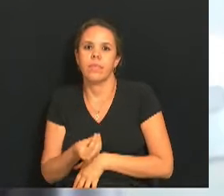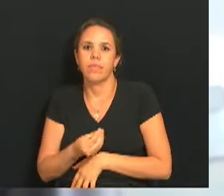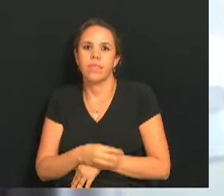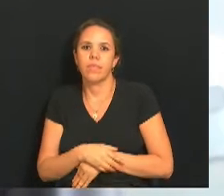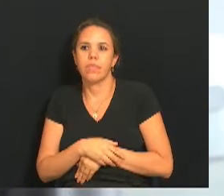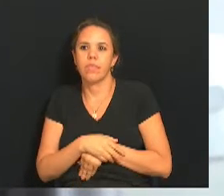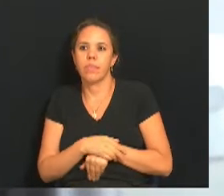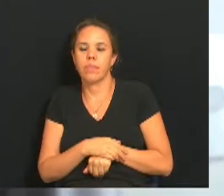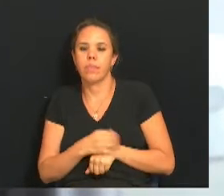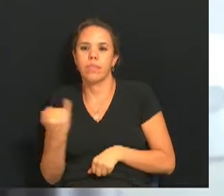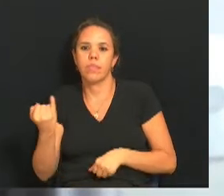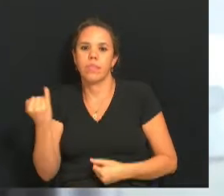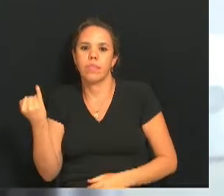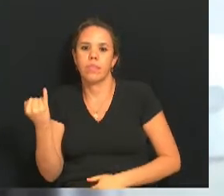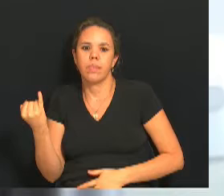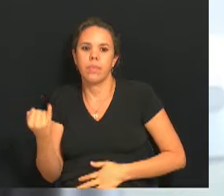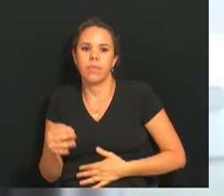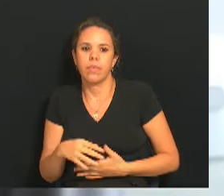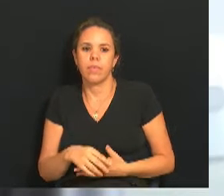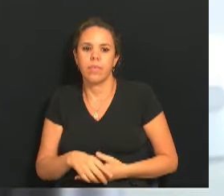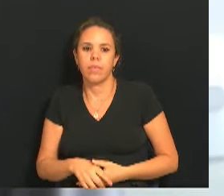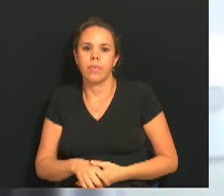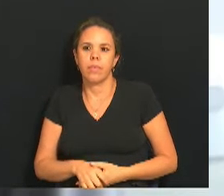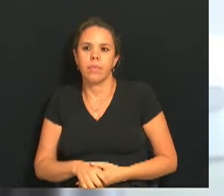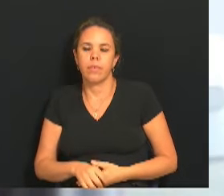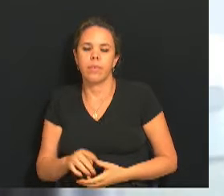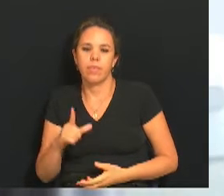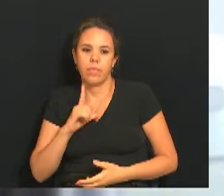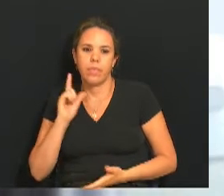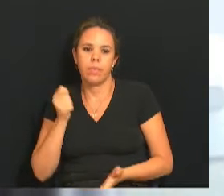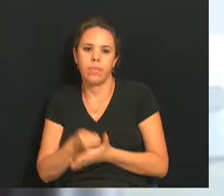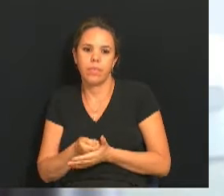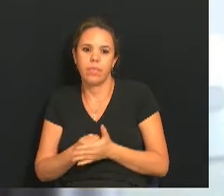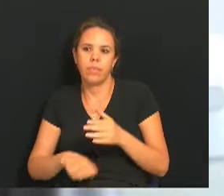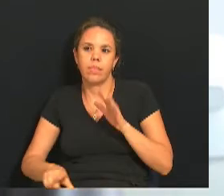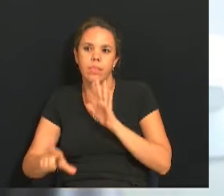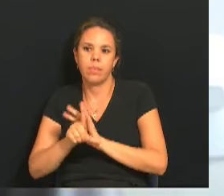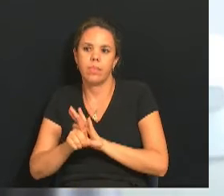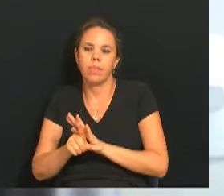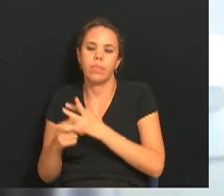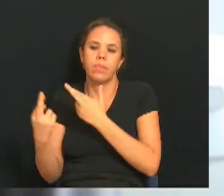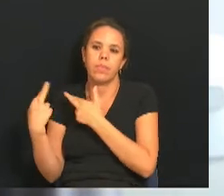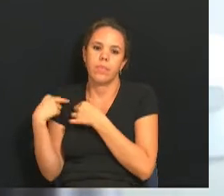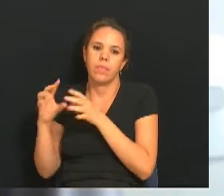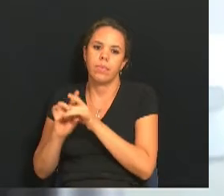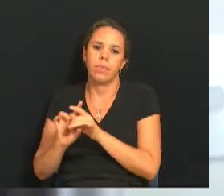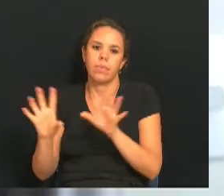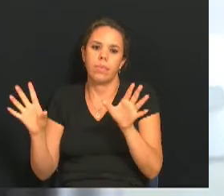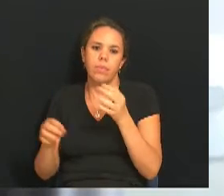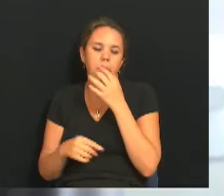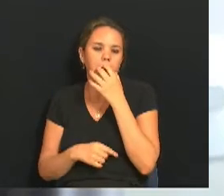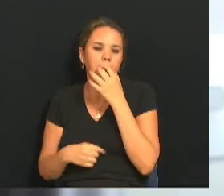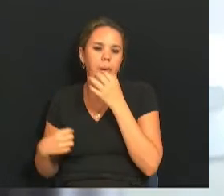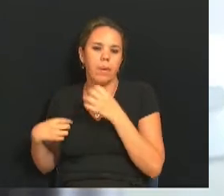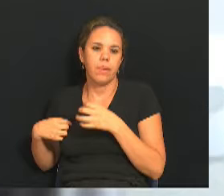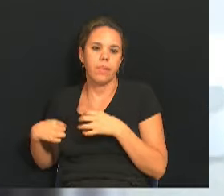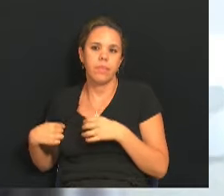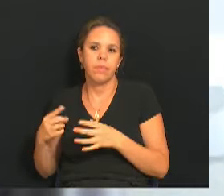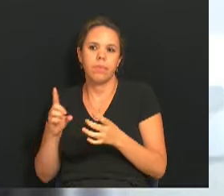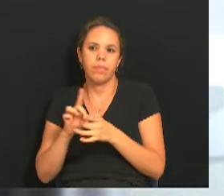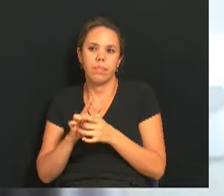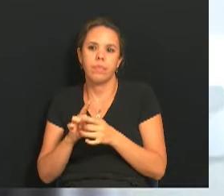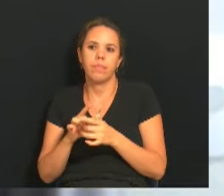era importante que se garantisse, numa lei de gestão democrática, o funcionamento de alguns